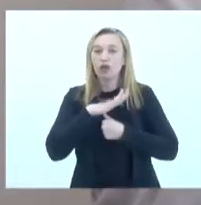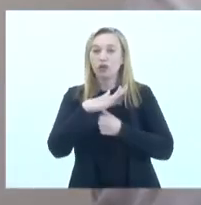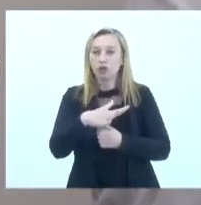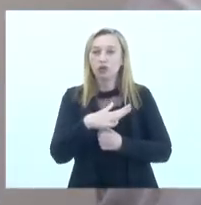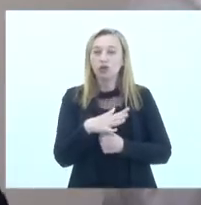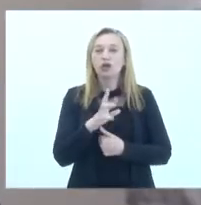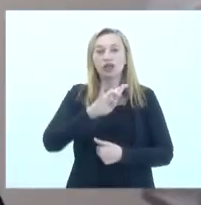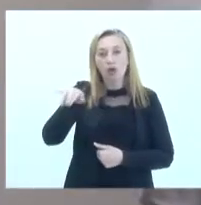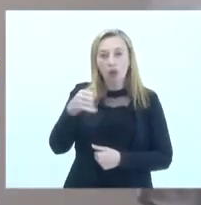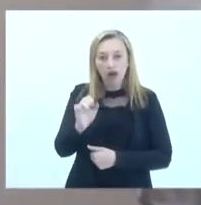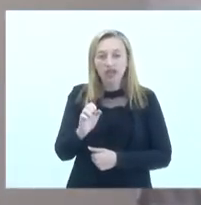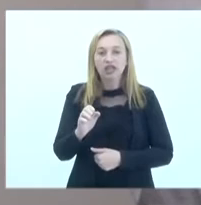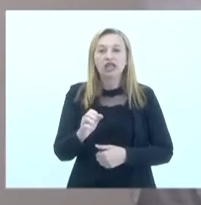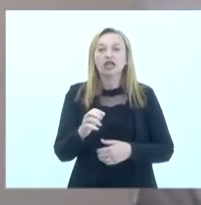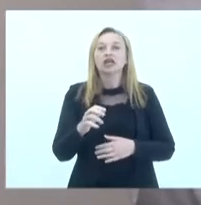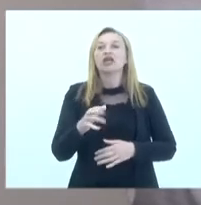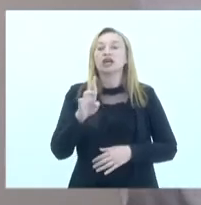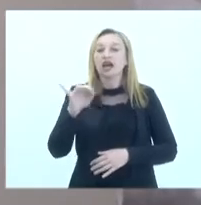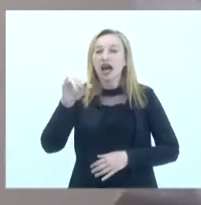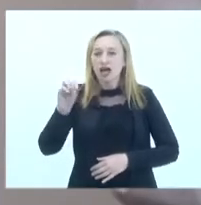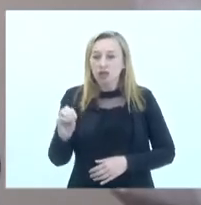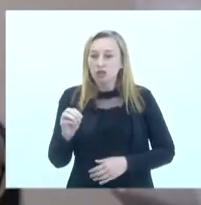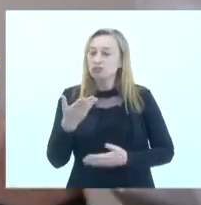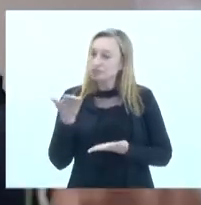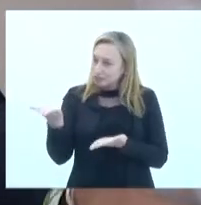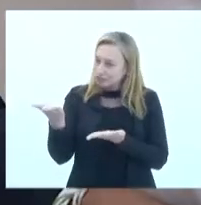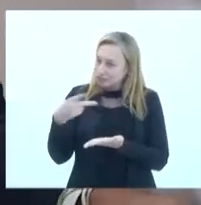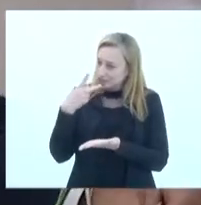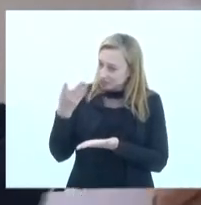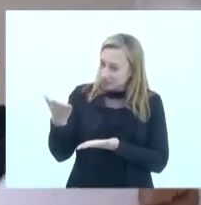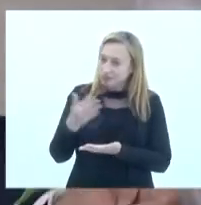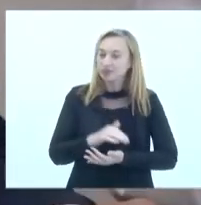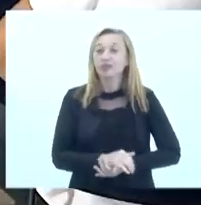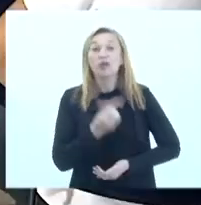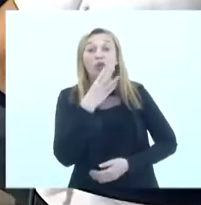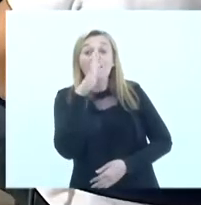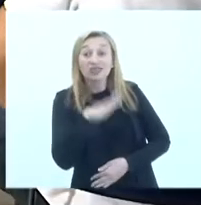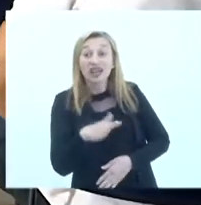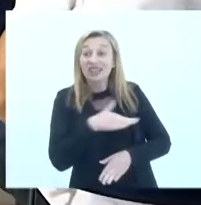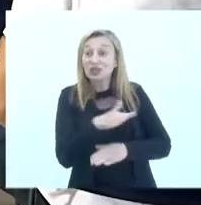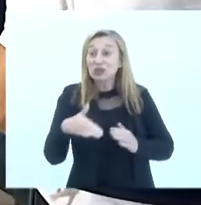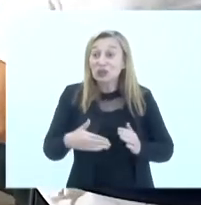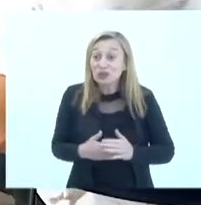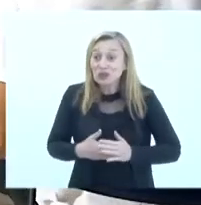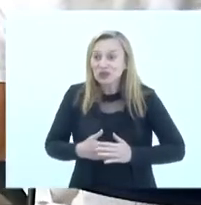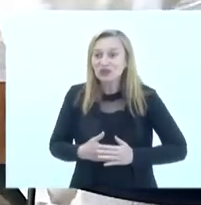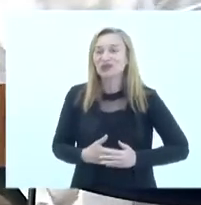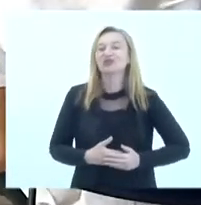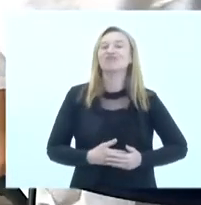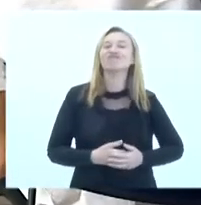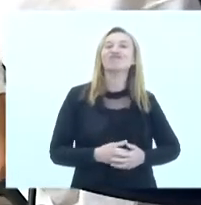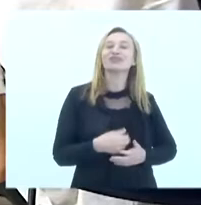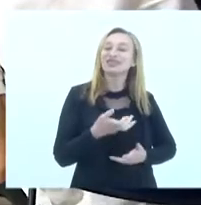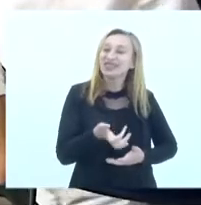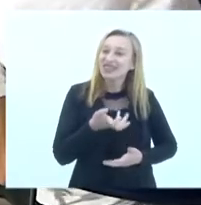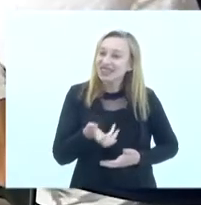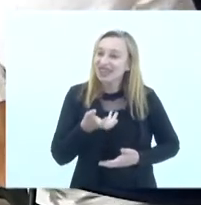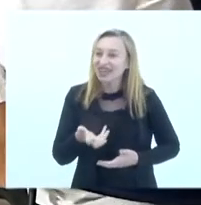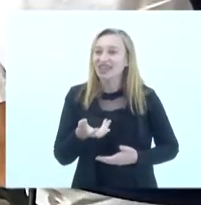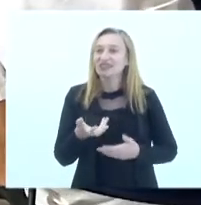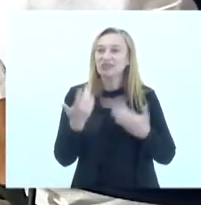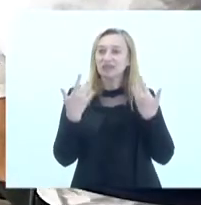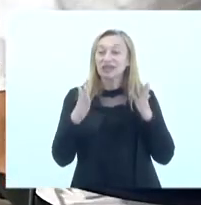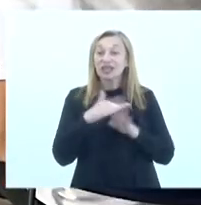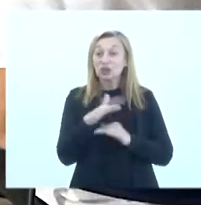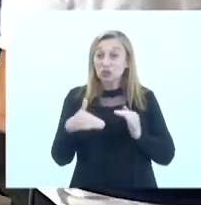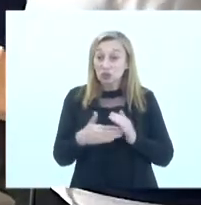da UERJ, Ricardo Lodi, por favor. Boa tarde a todas e todos. quero cumprimentar todos os